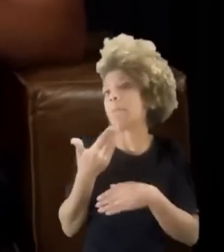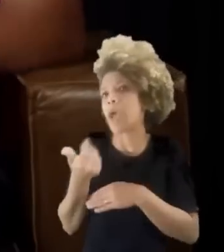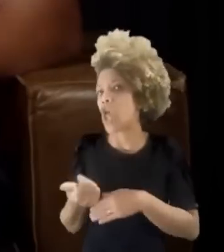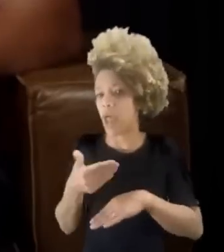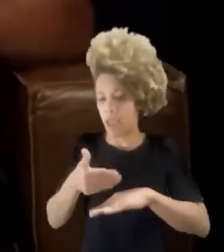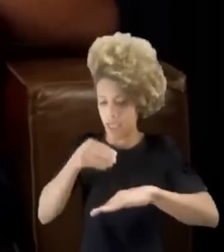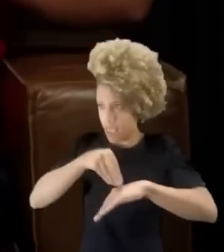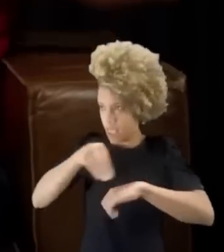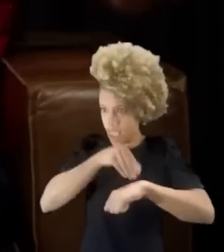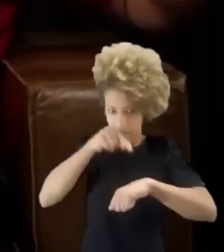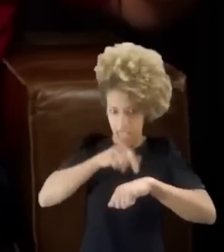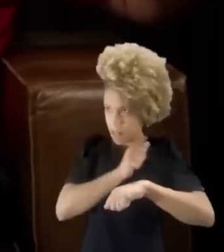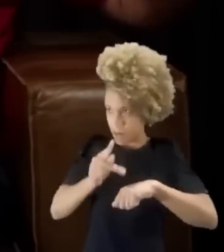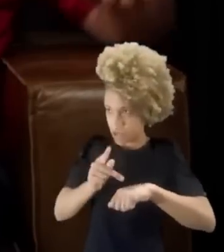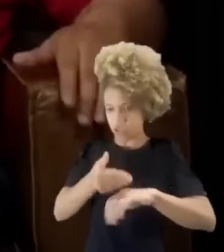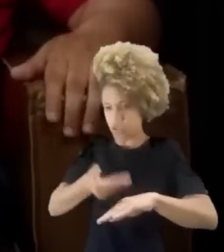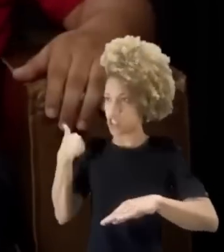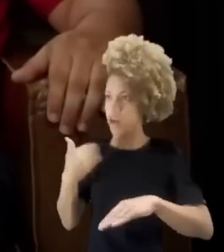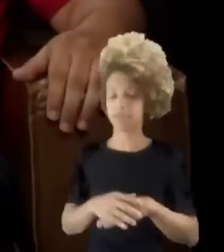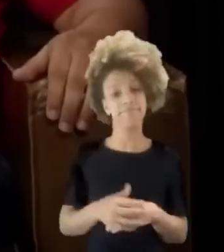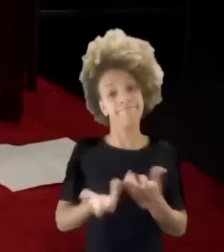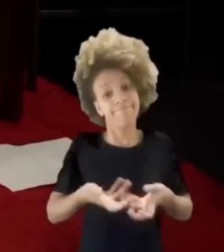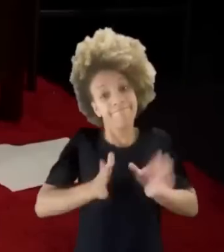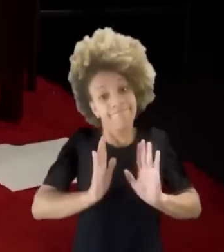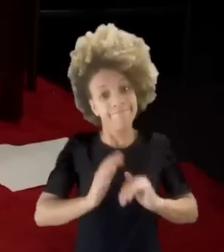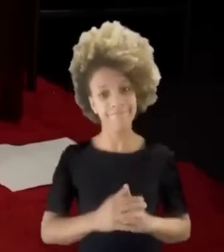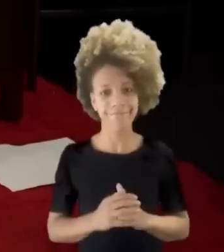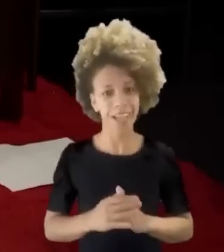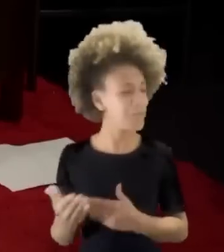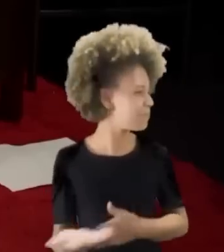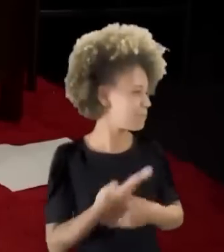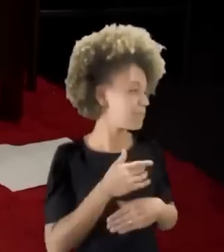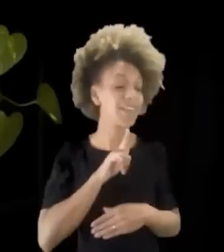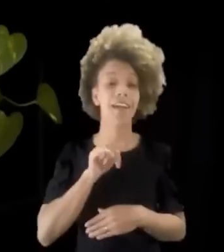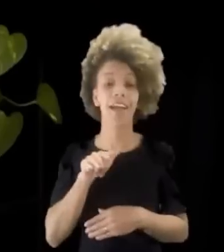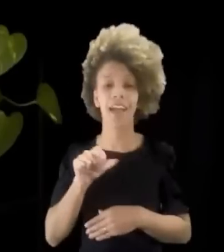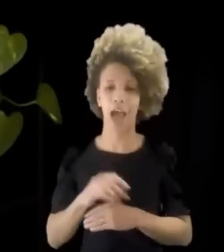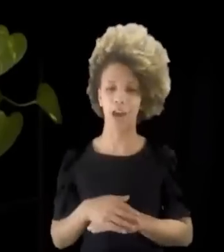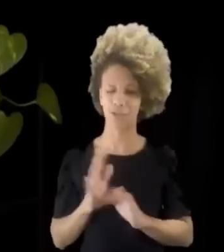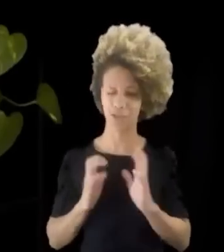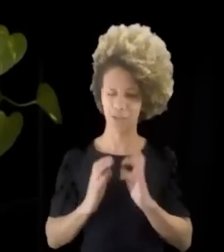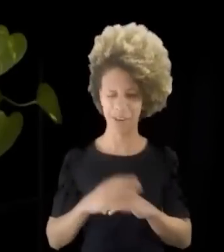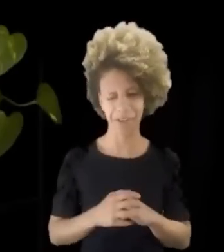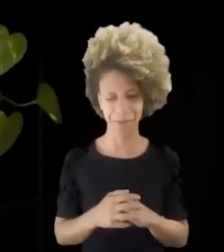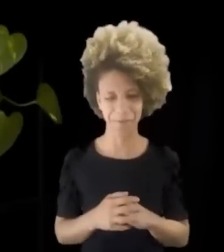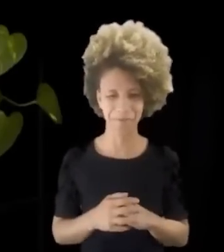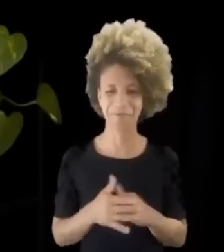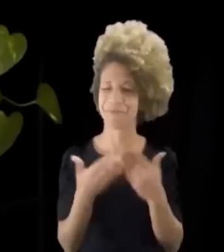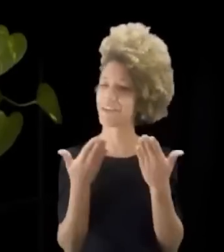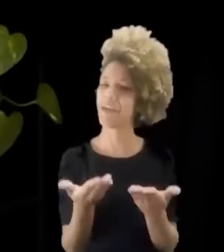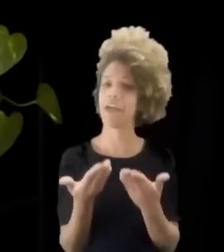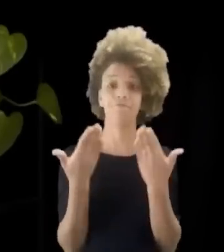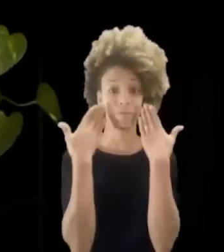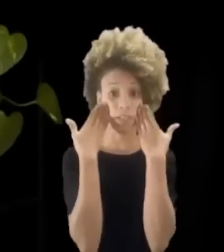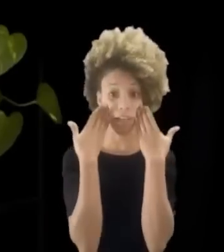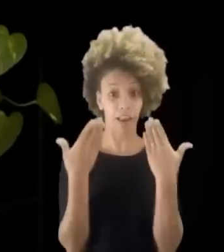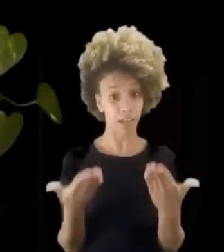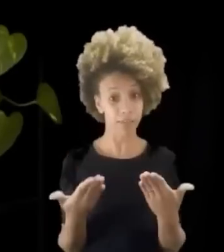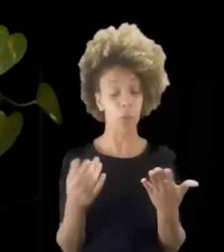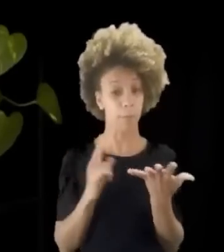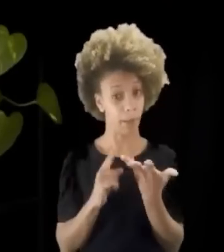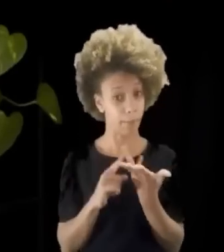outra vez para a boca tudo vai melhorar minha posição tá aí essa é a posição do Galo de luta achei muito bom Muito